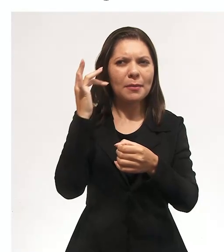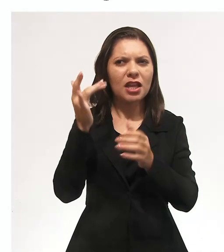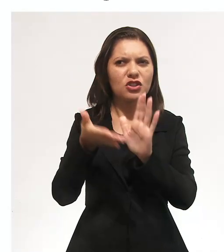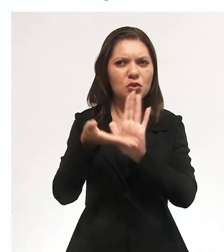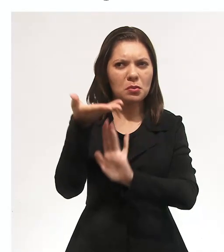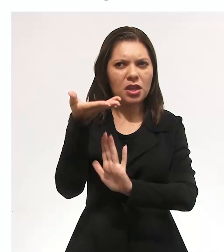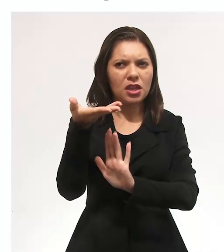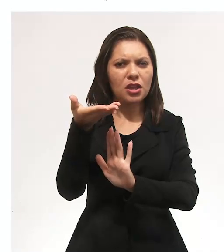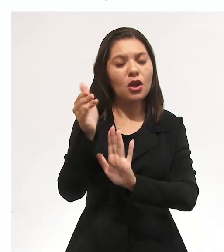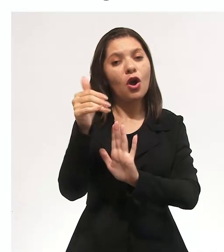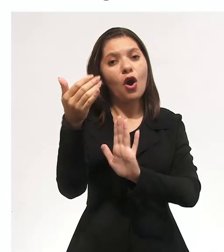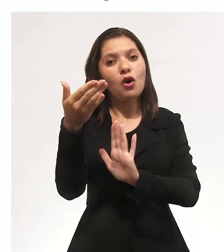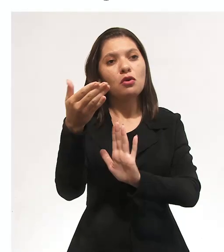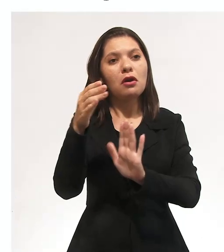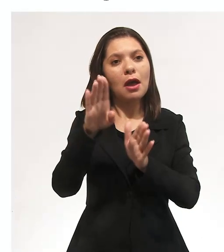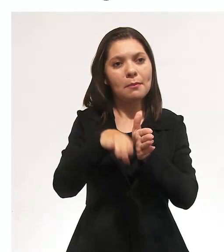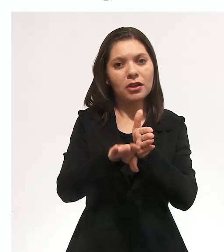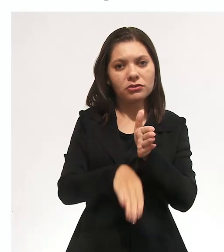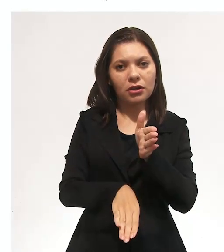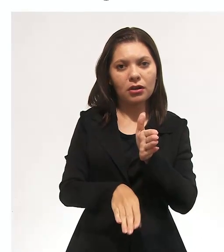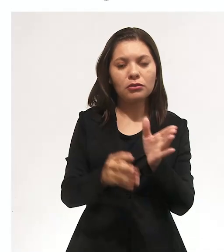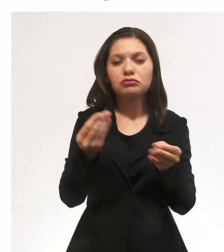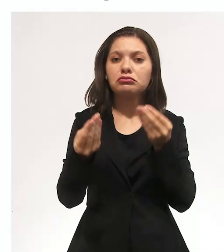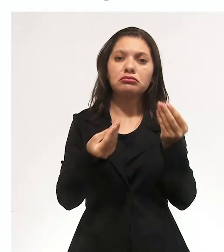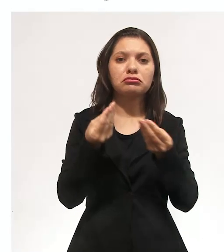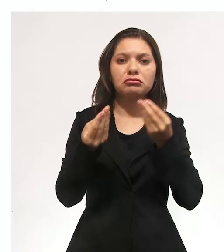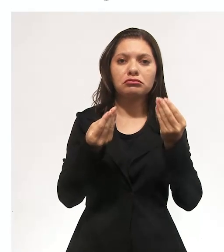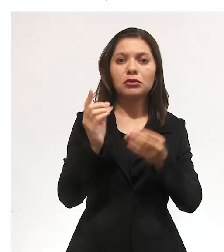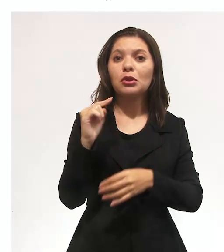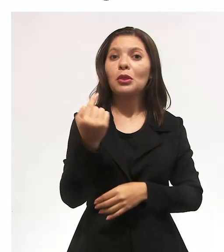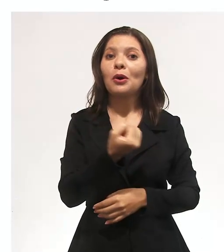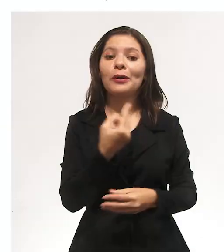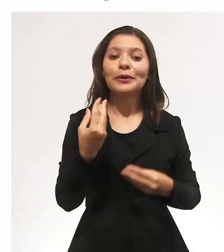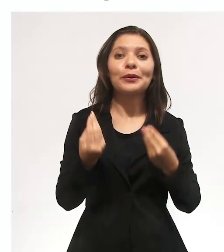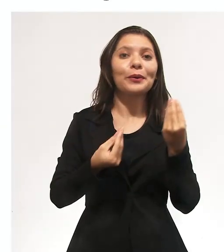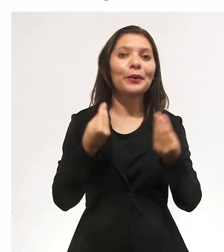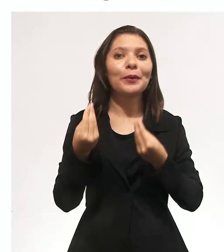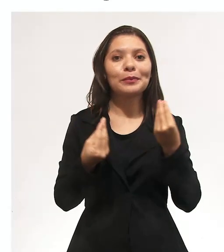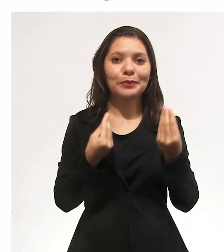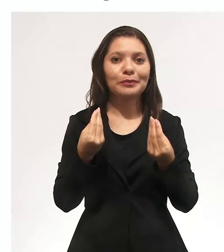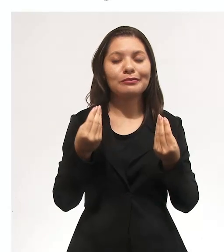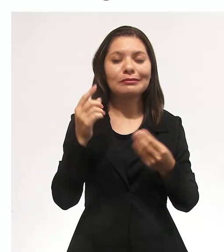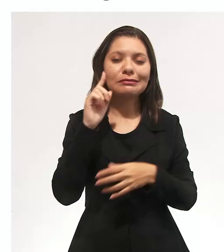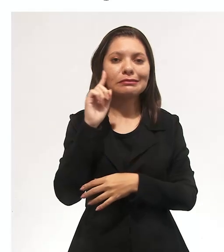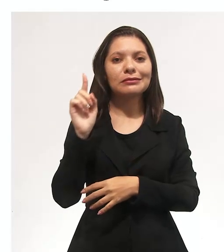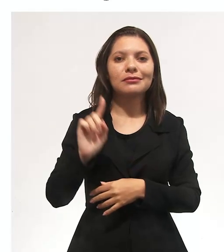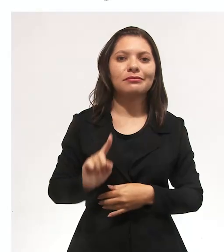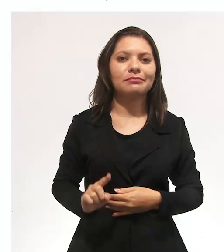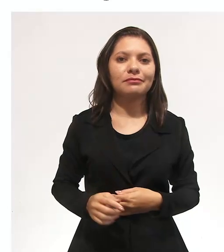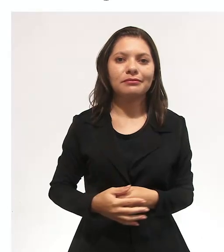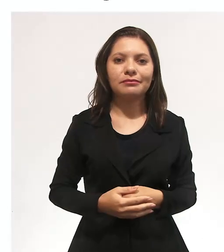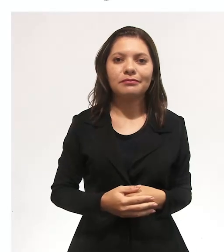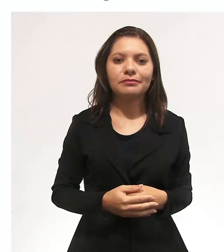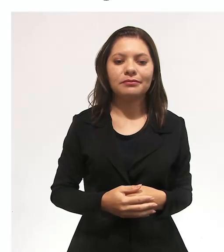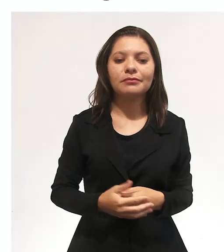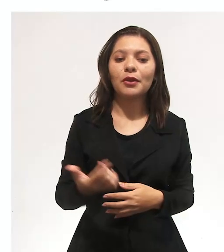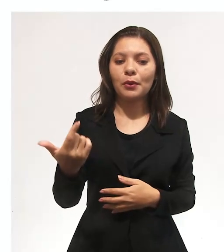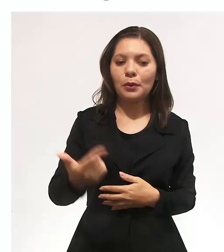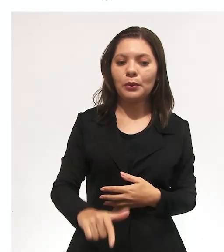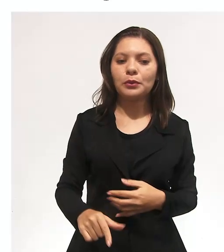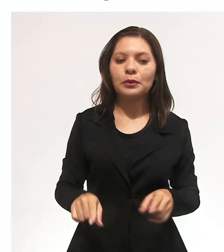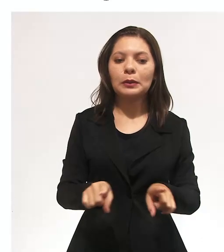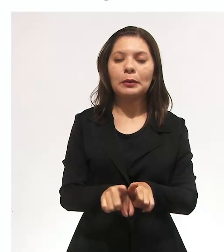nos próximos meses, né? E isso nos deixa uma incerteza. Outro fator que eu destaco